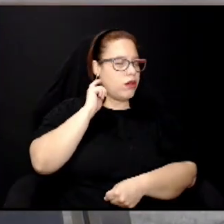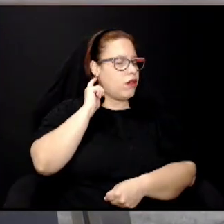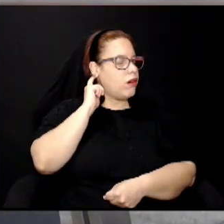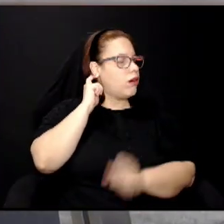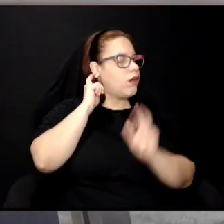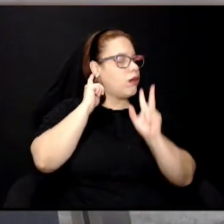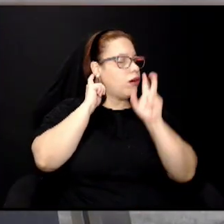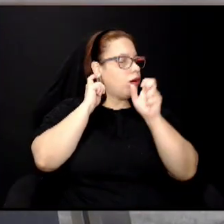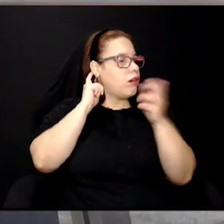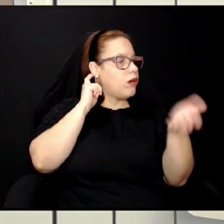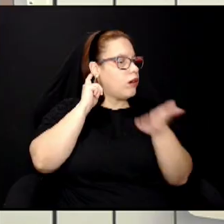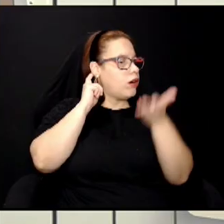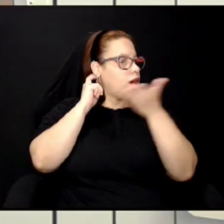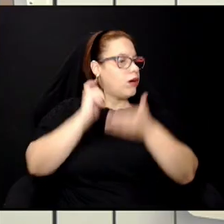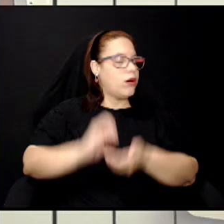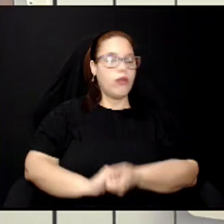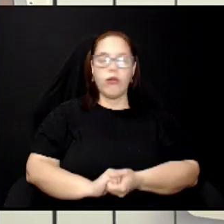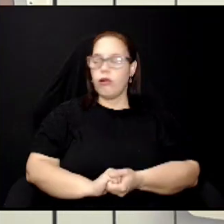nossa cidade.